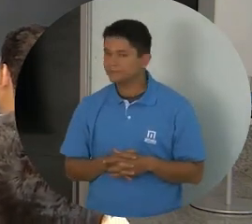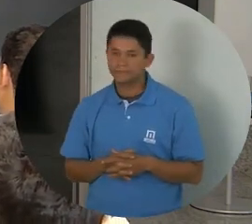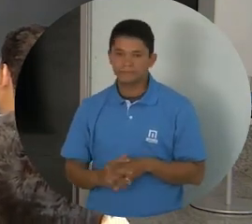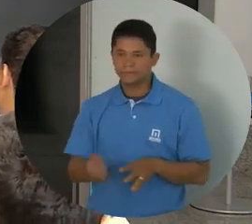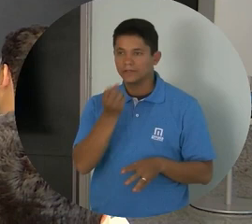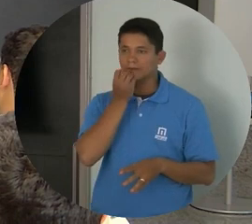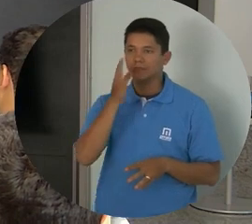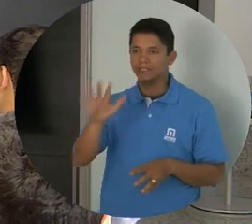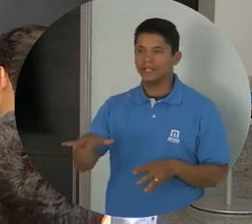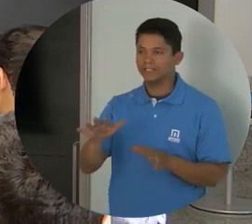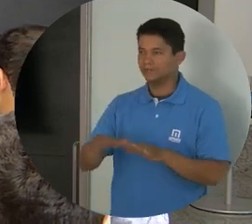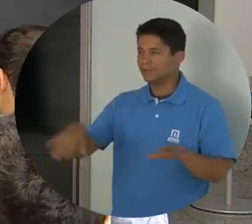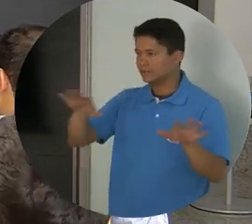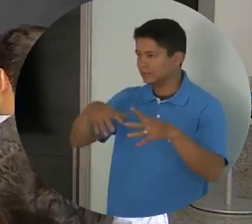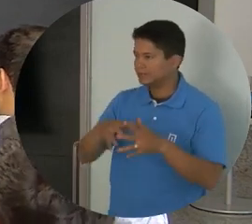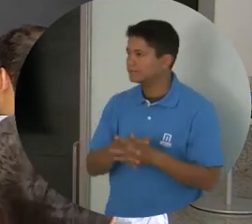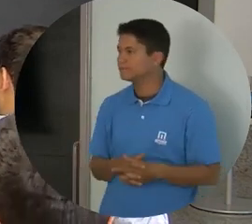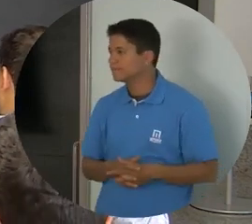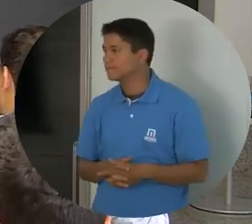Boa tarde a todos.